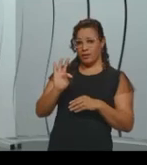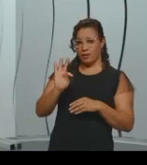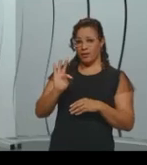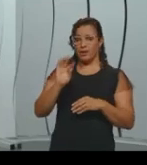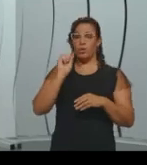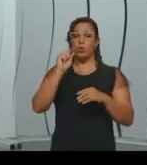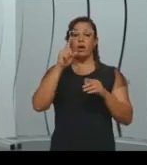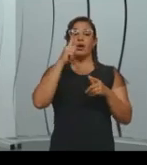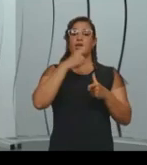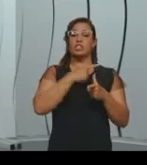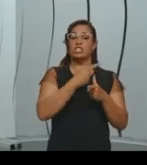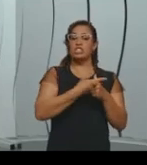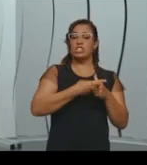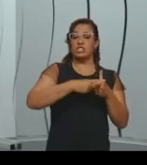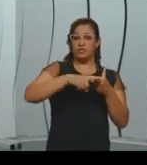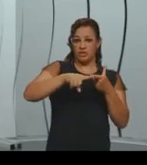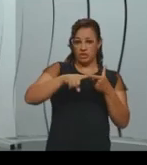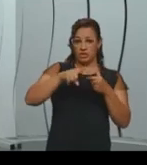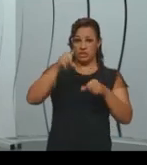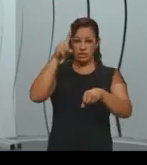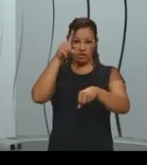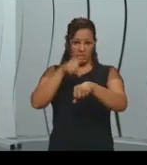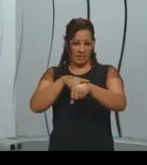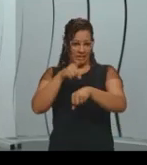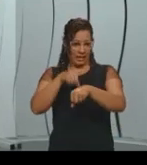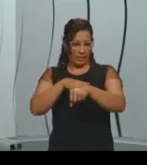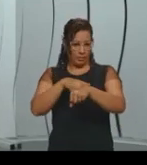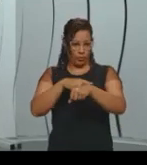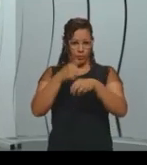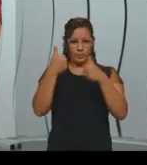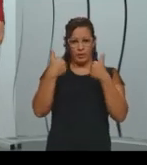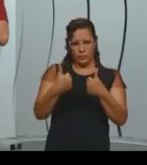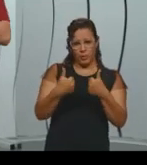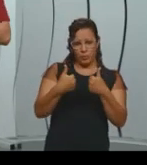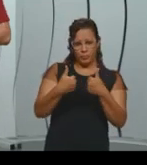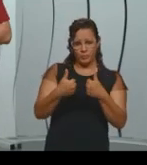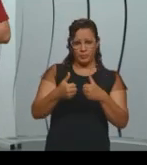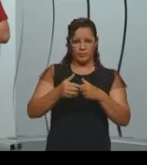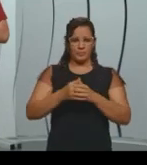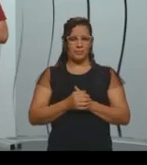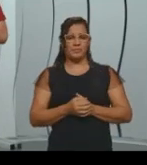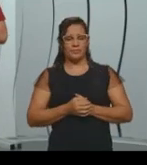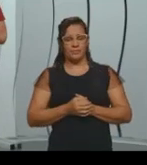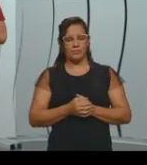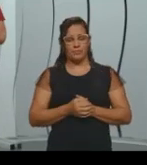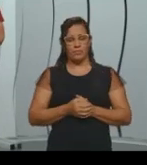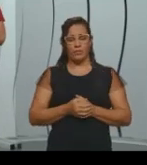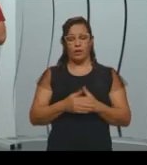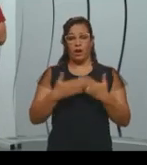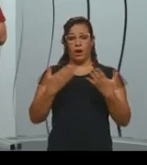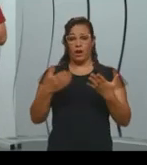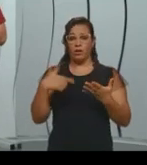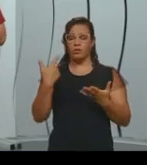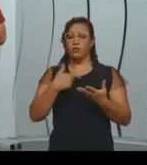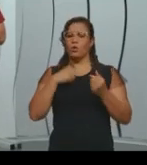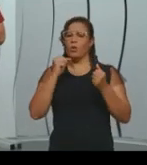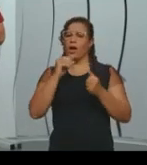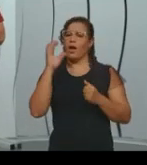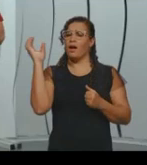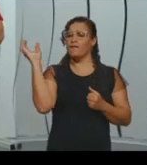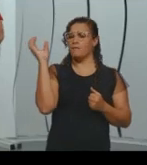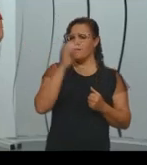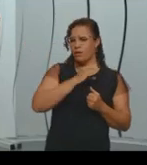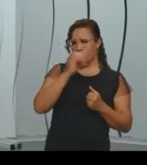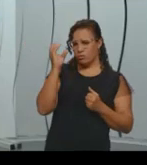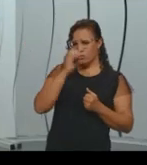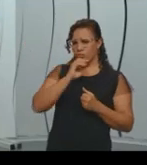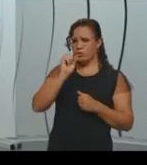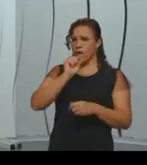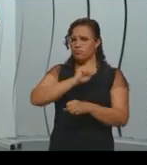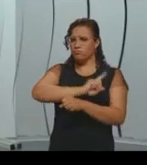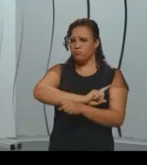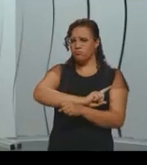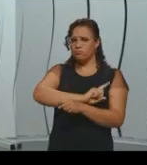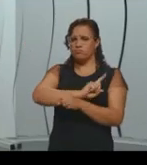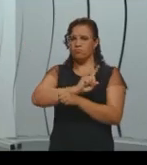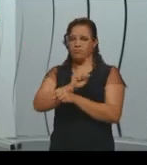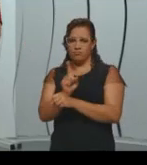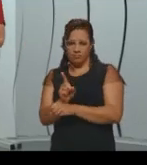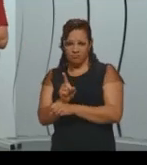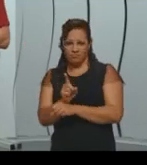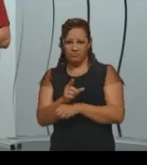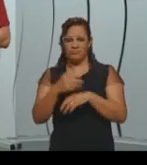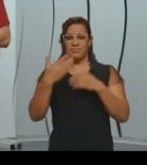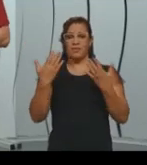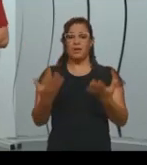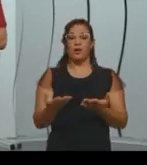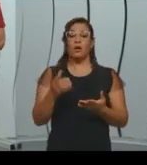por variação de tempo, tá bom? Como nós vimos na aula passada, a velocidade é medida em metros